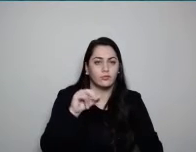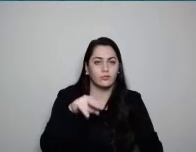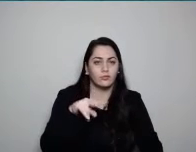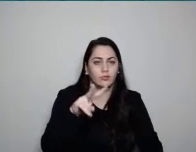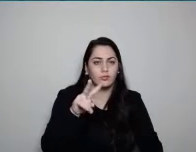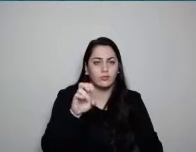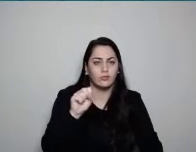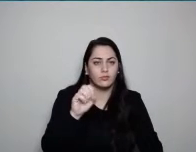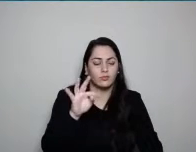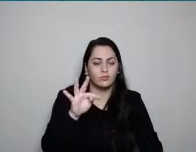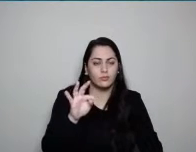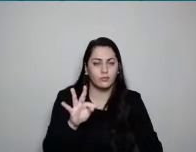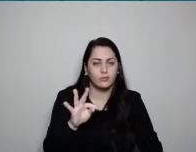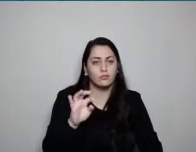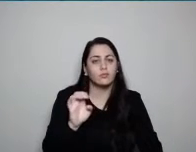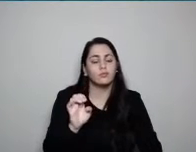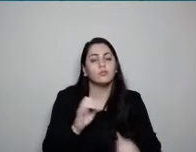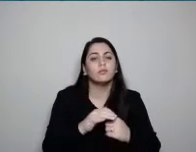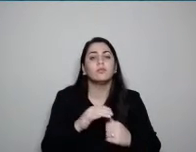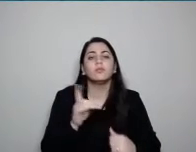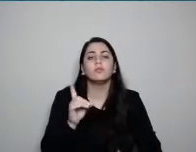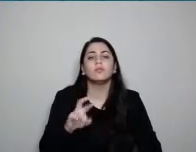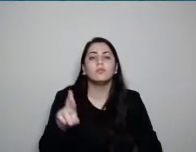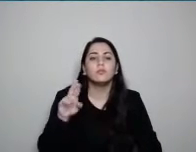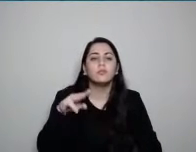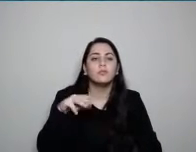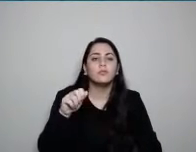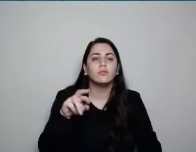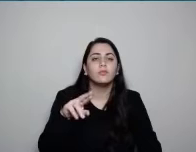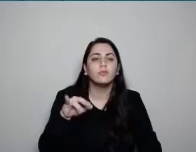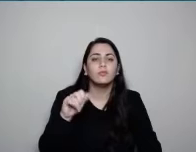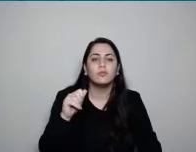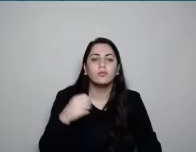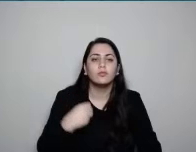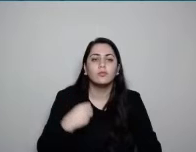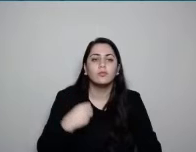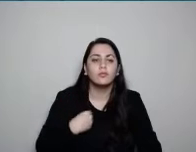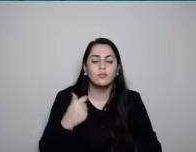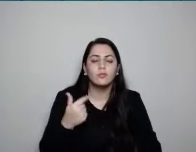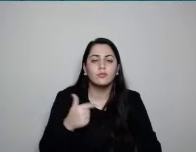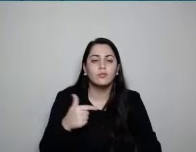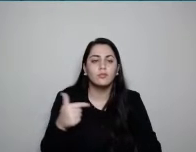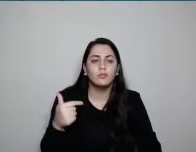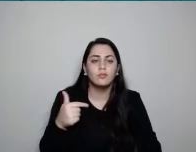Doutora Maria não está. Doutor Vinícius. Doutor Vinícius, está com a palavra, doutor.